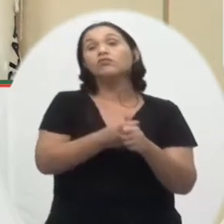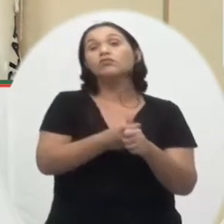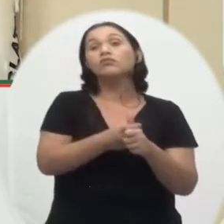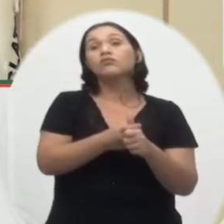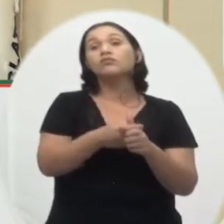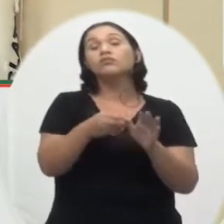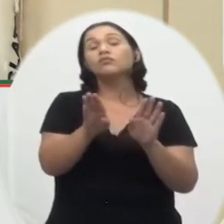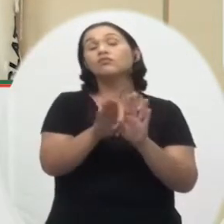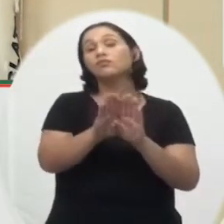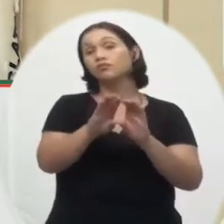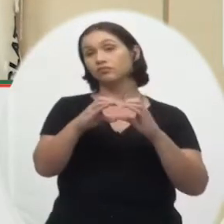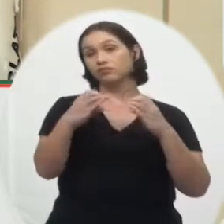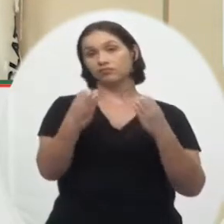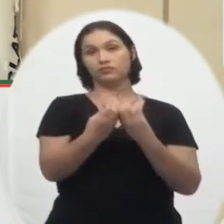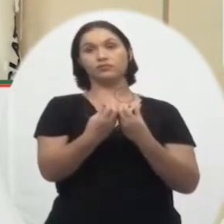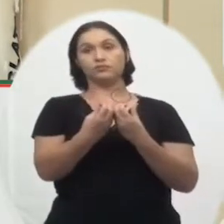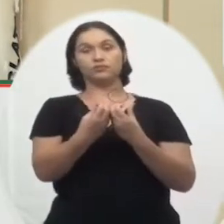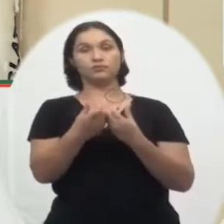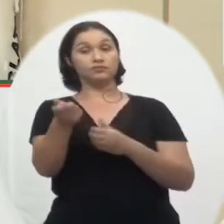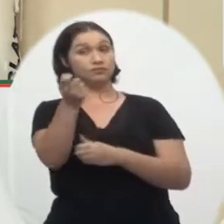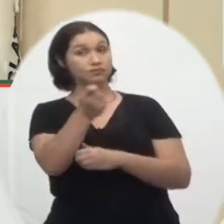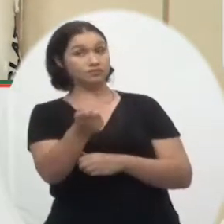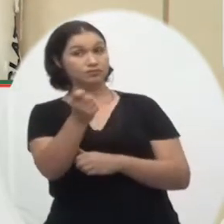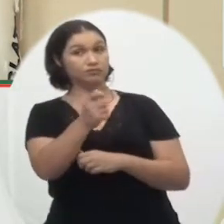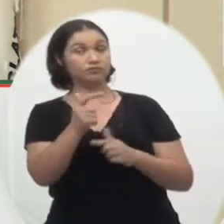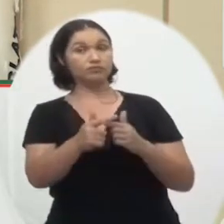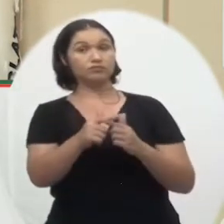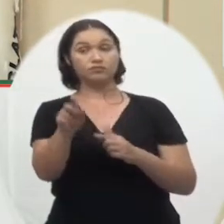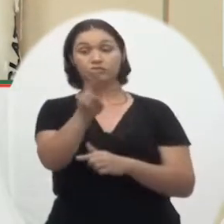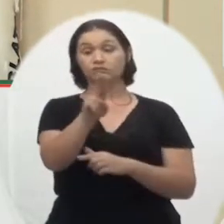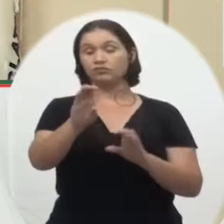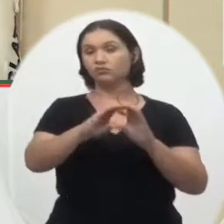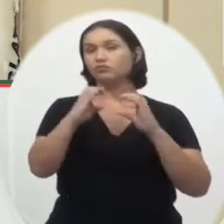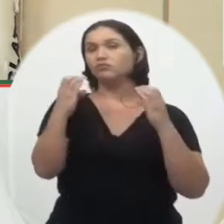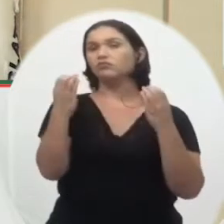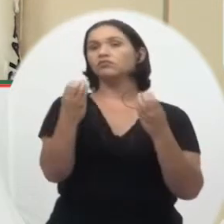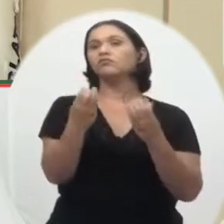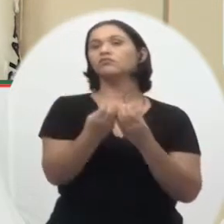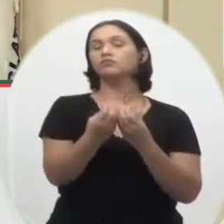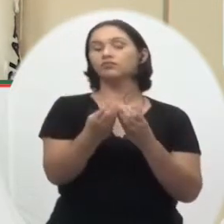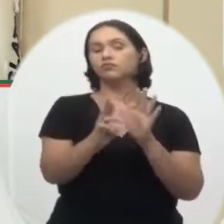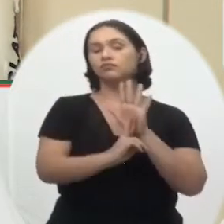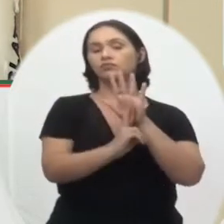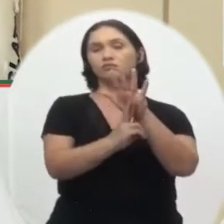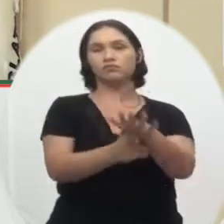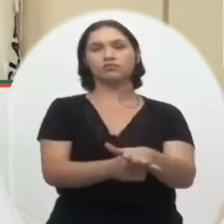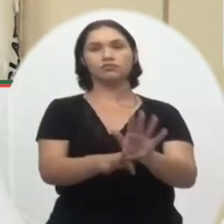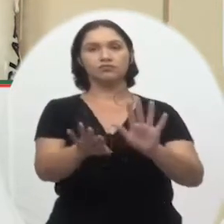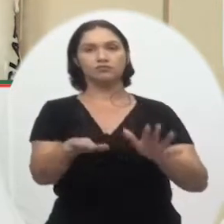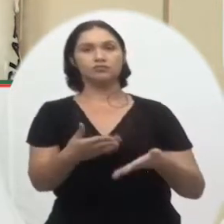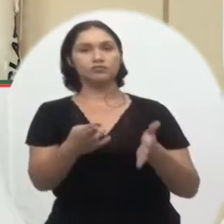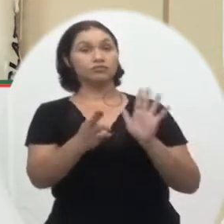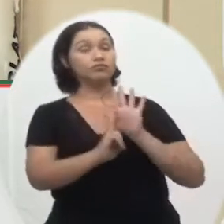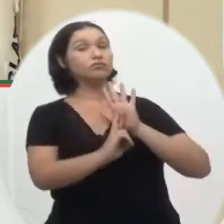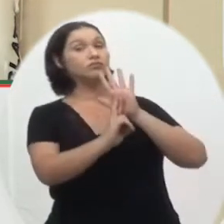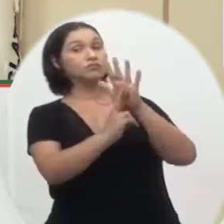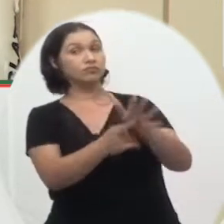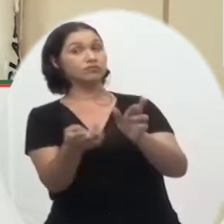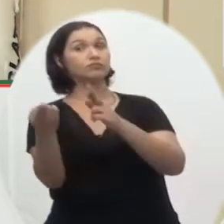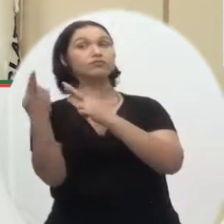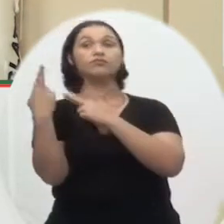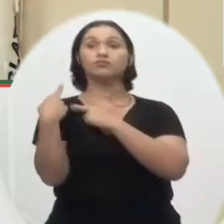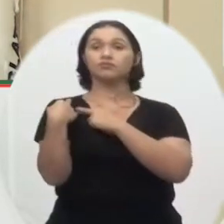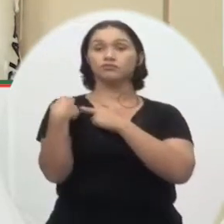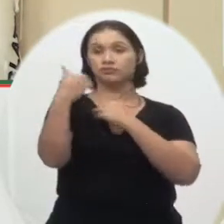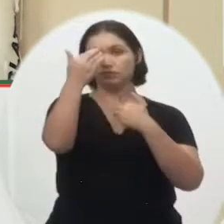documentação da comunidade, da associação. Porque é o nome da comunidade que está sendo representado. Então, tem que representar com muita